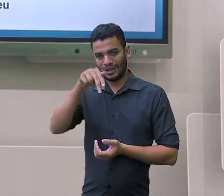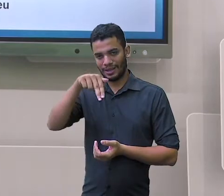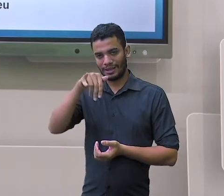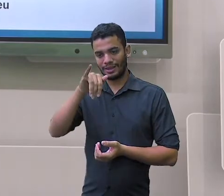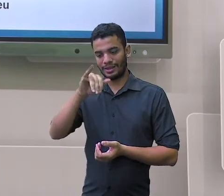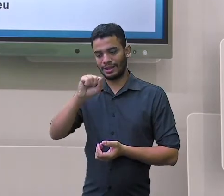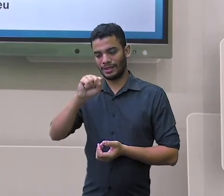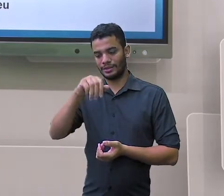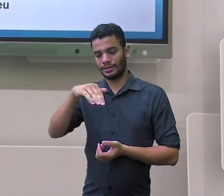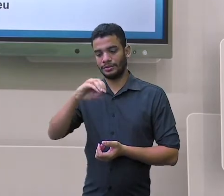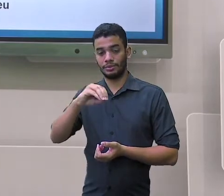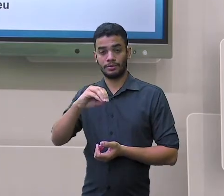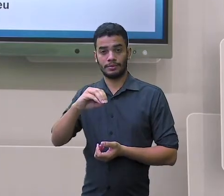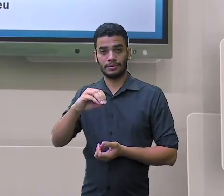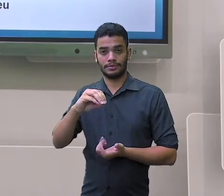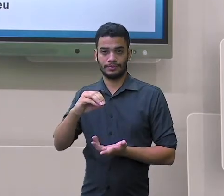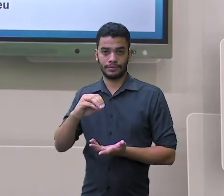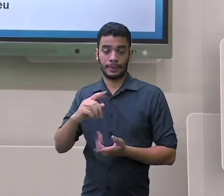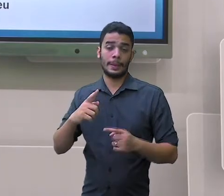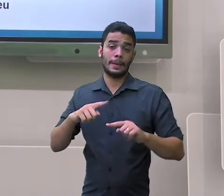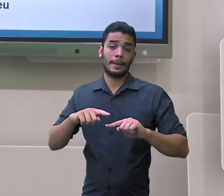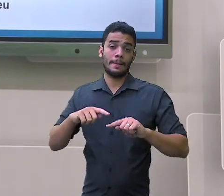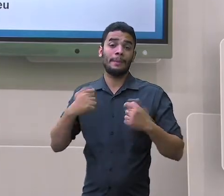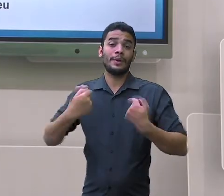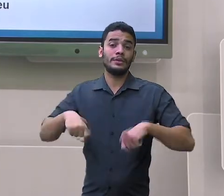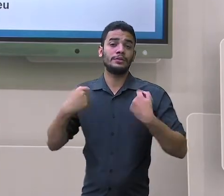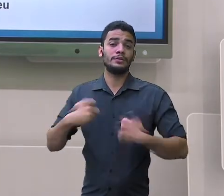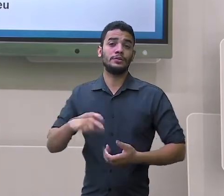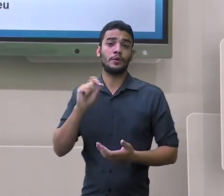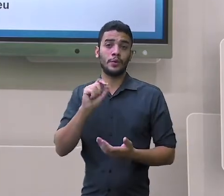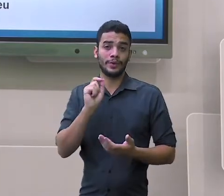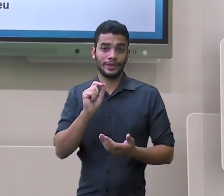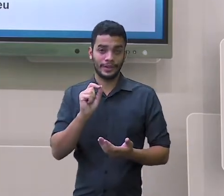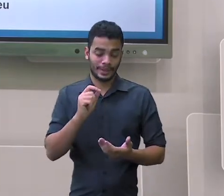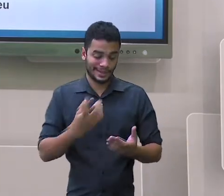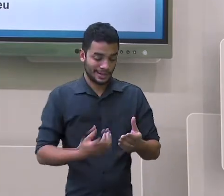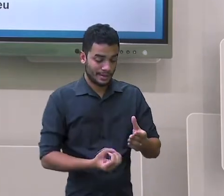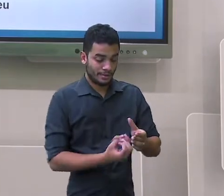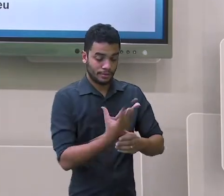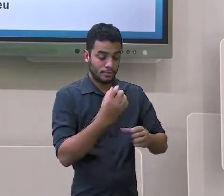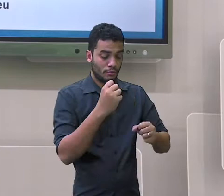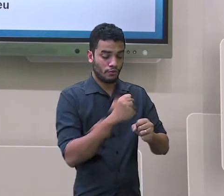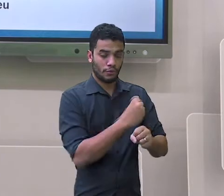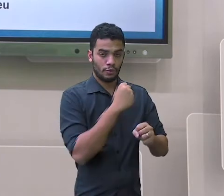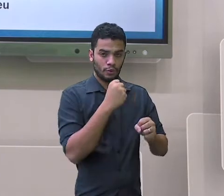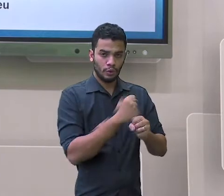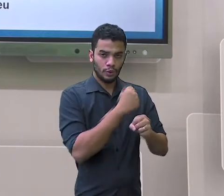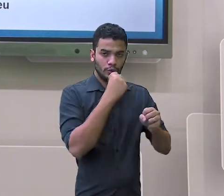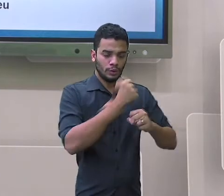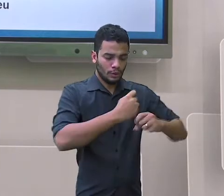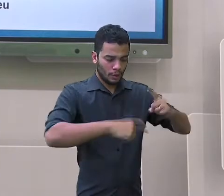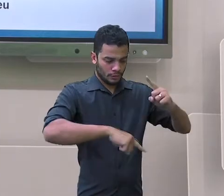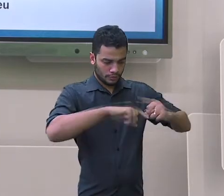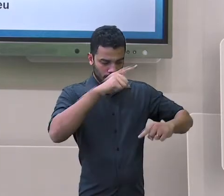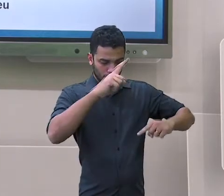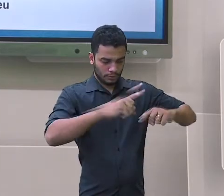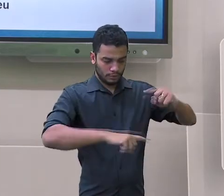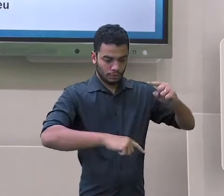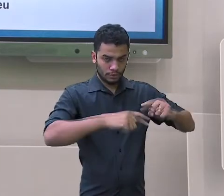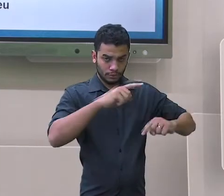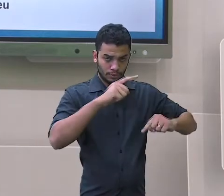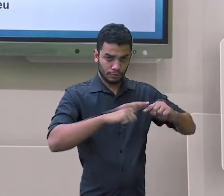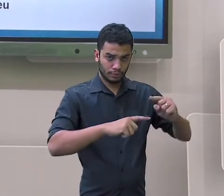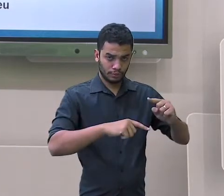inventar um instrumento que permitisse ampliar